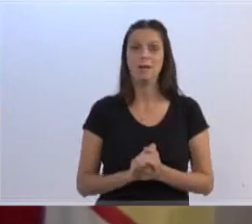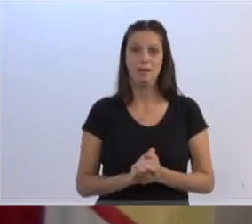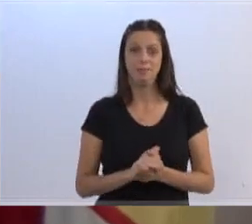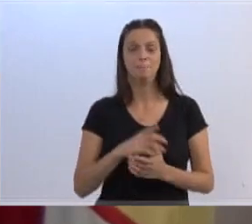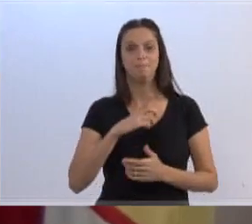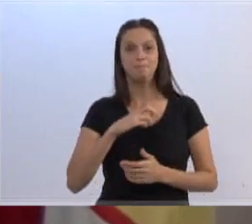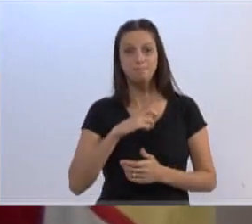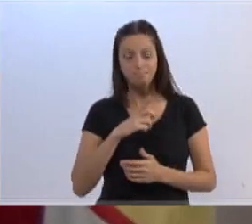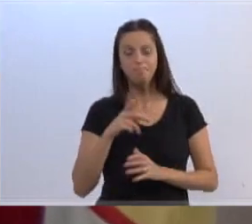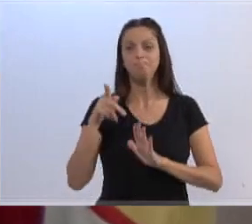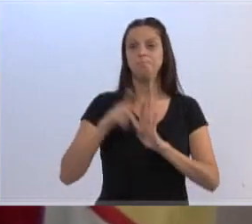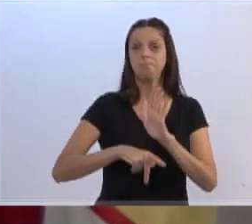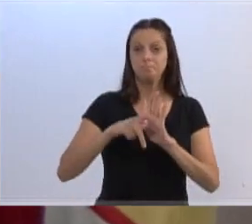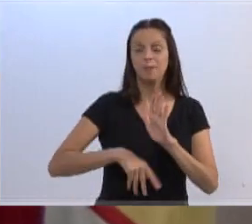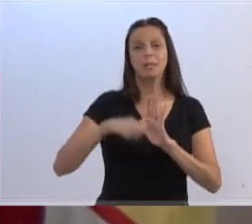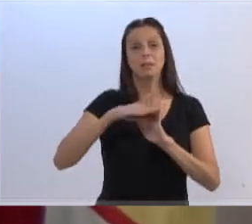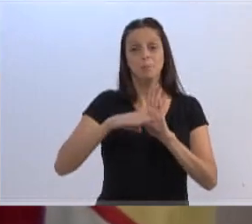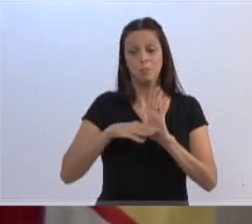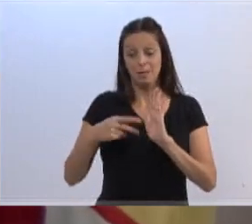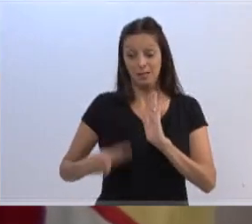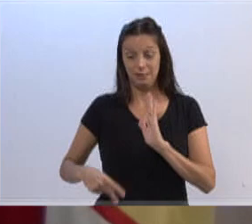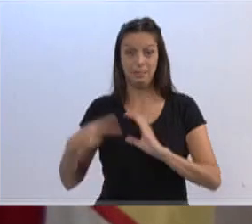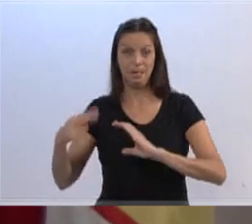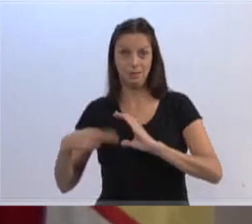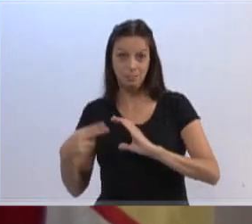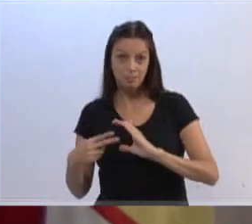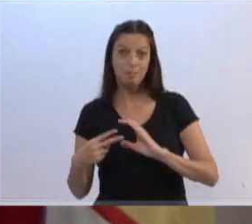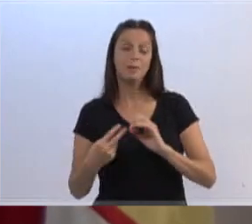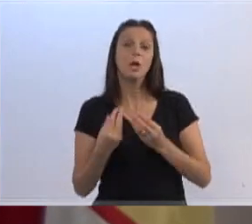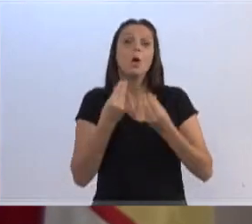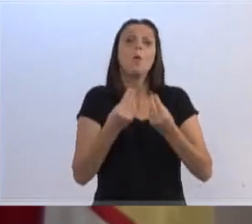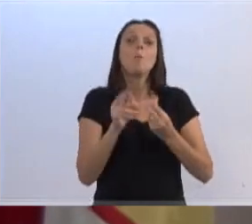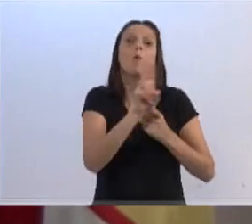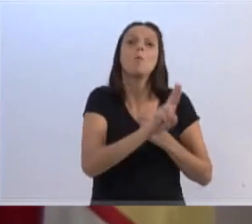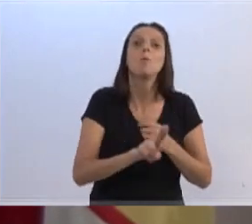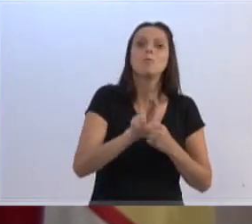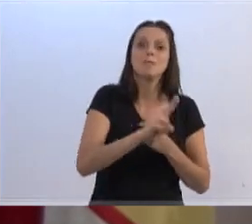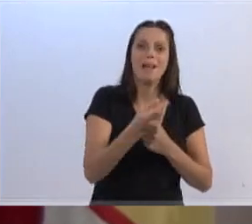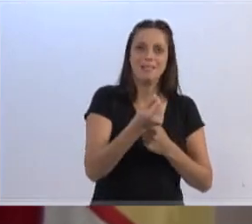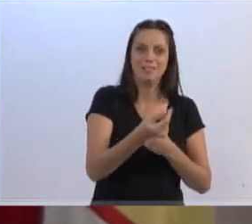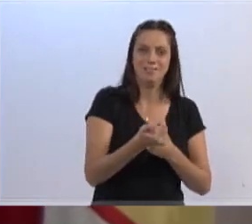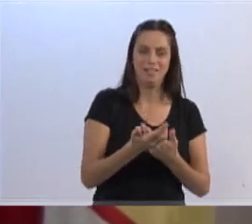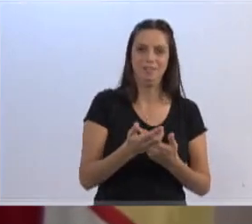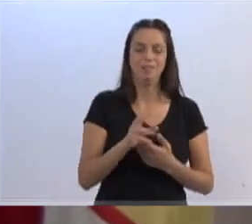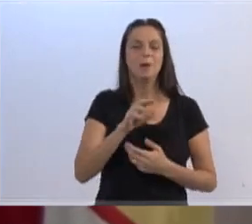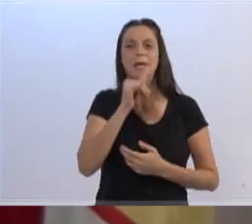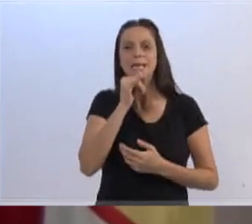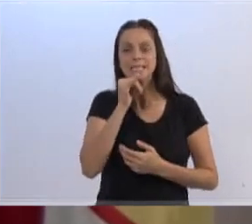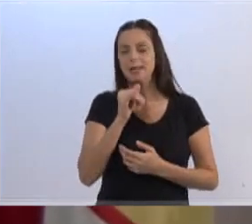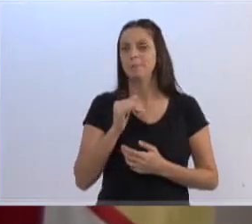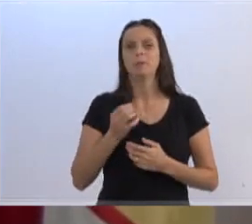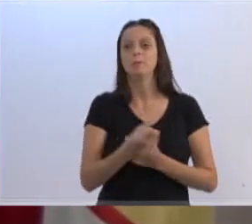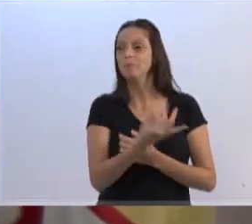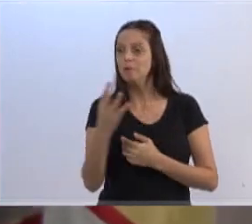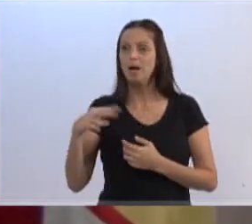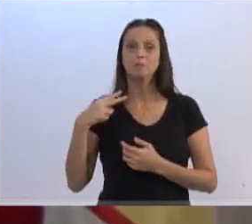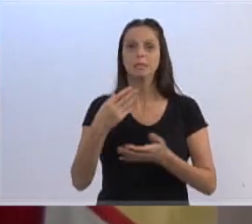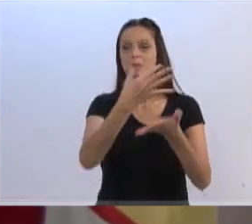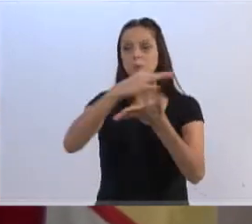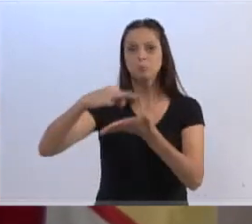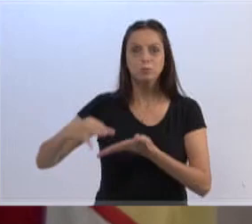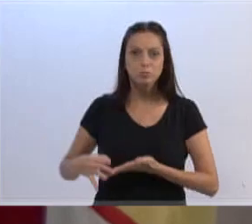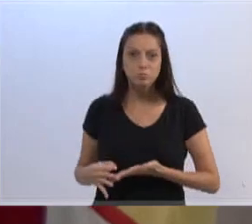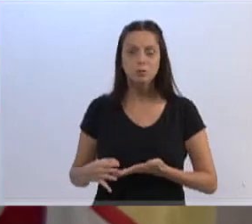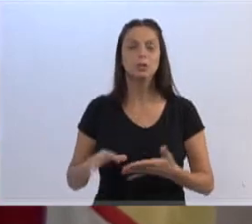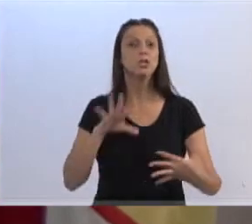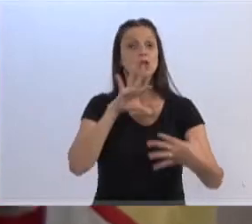e programas dessa Casa Legislativa para a implementação desse recurso, que não perpassam por 1 ou 2 assinaturas de parlamentares, mas inclusive construindo